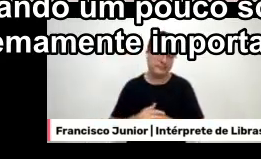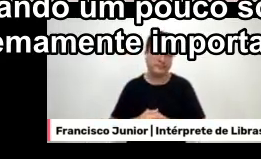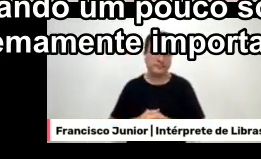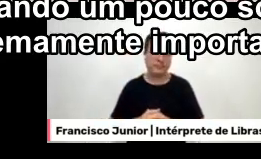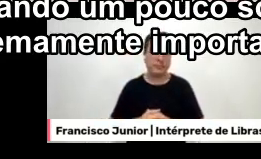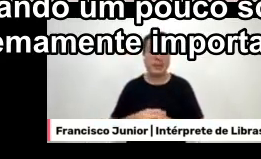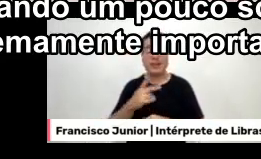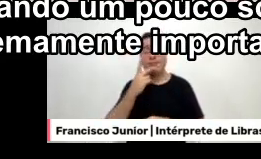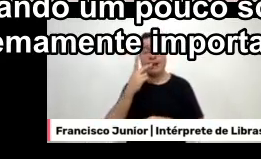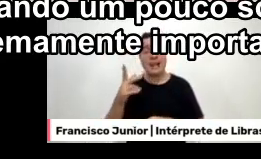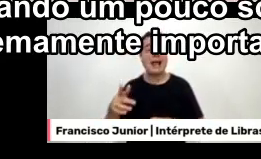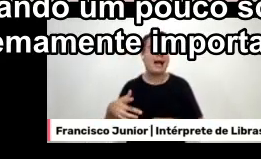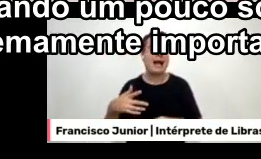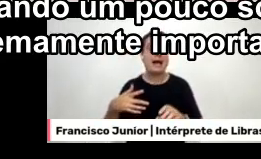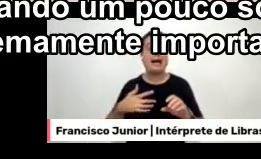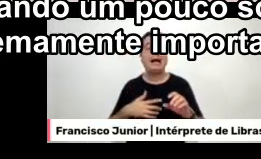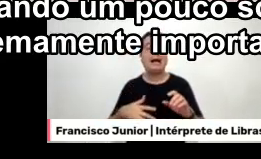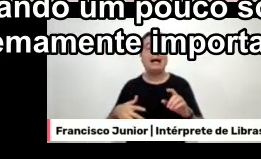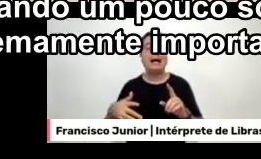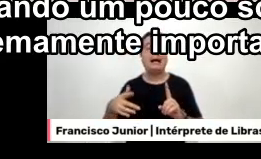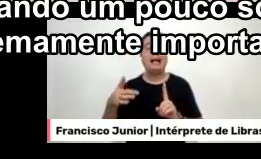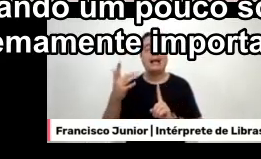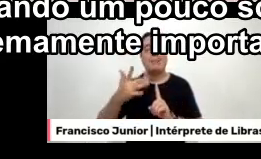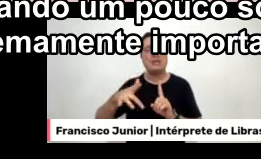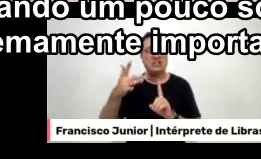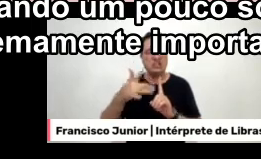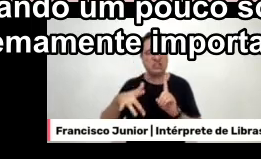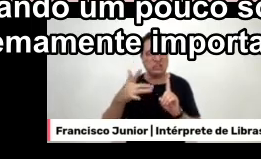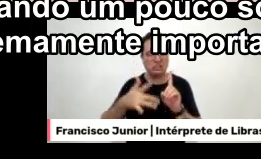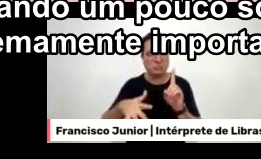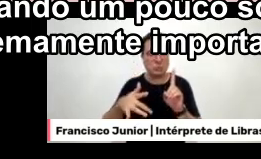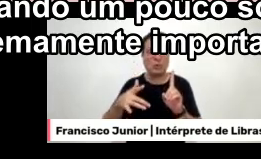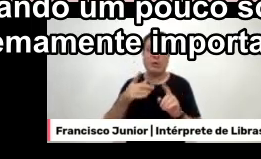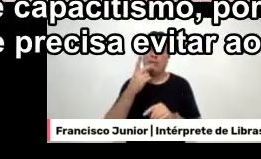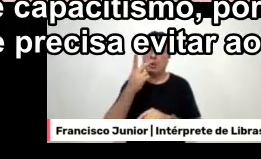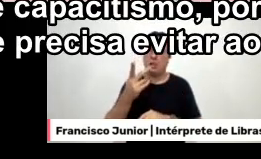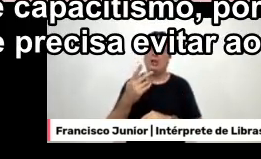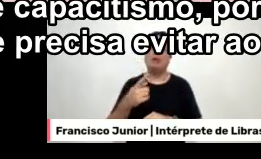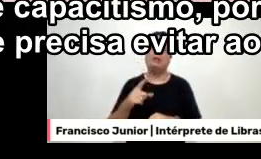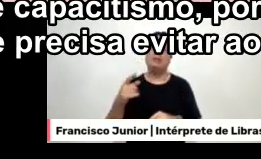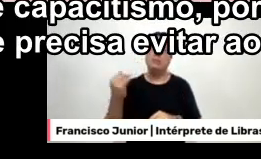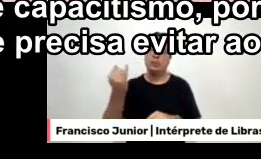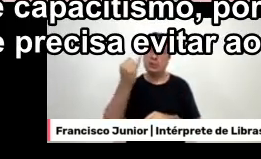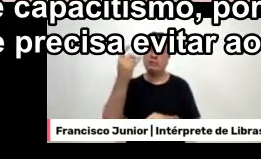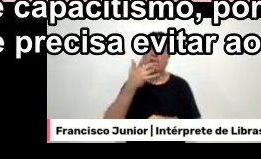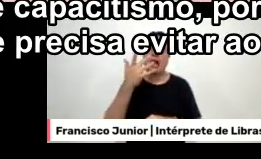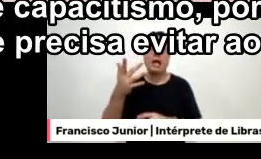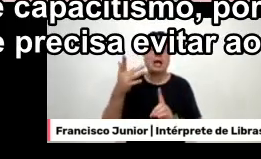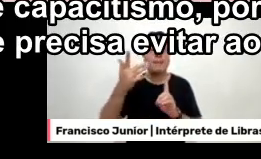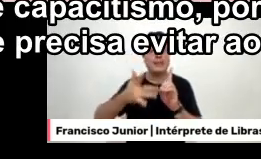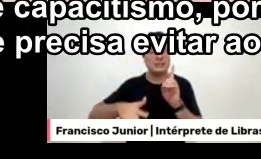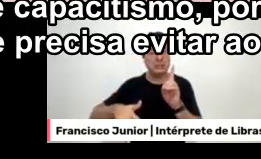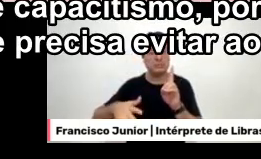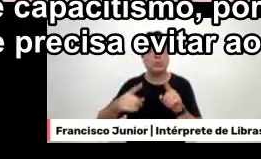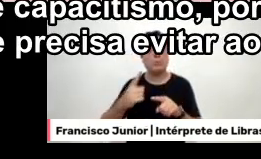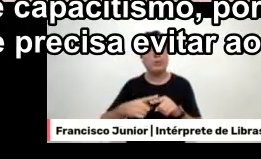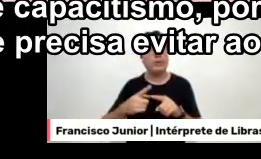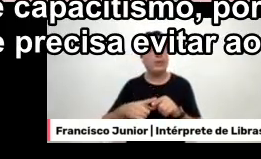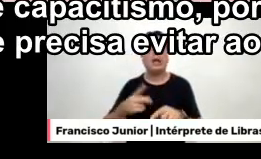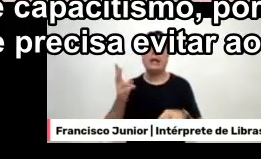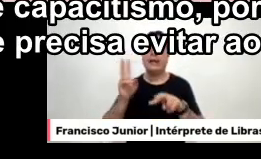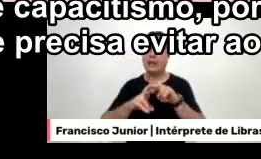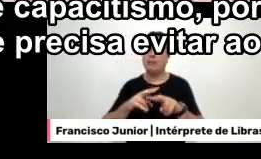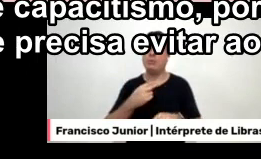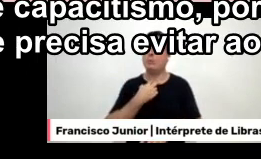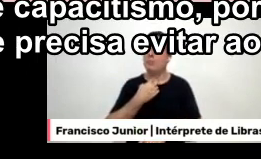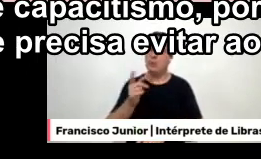Falando um pouco sobre capacitismo, tá? É extremamente importante a gente sempre falar sobre capacitismo, porque isso é crime, né? E a